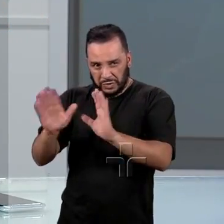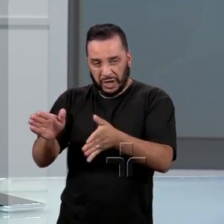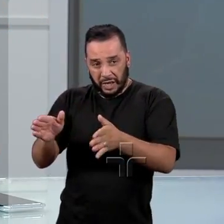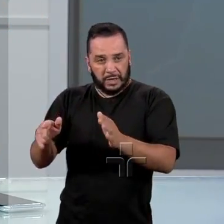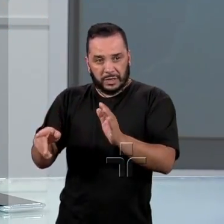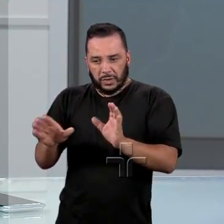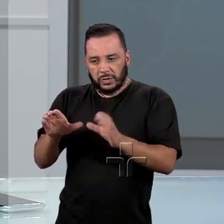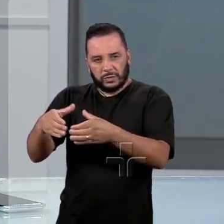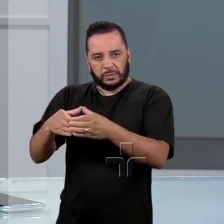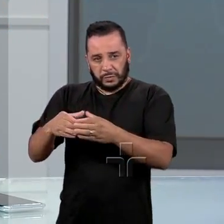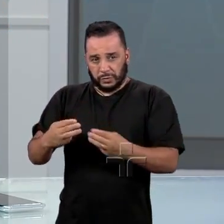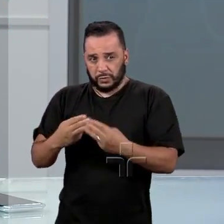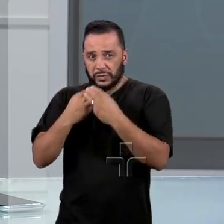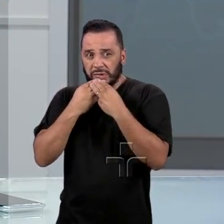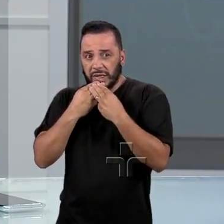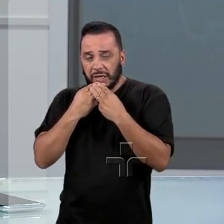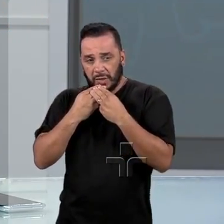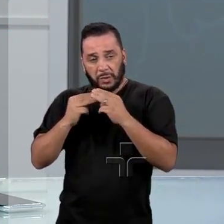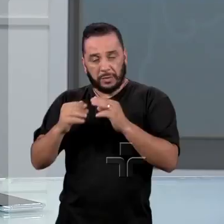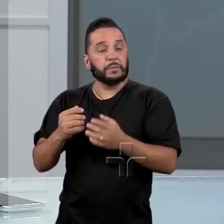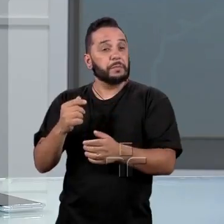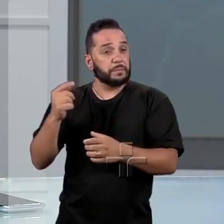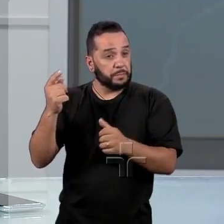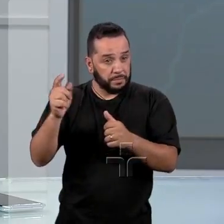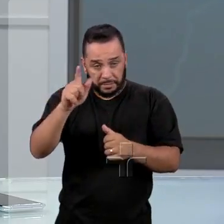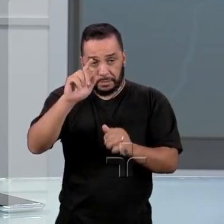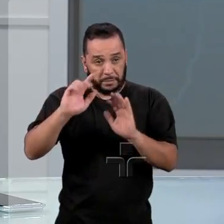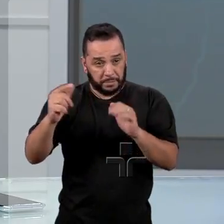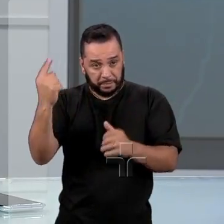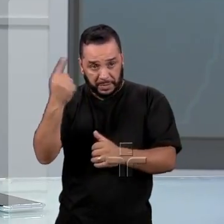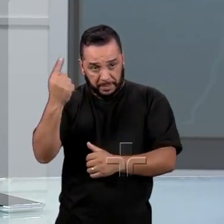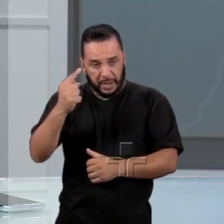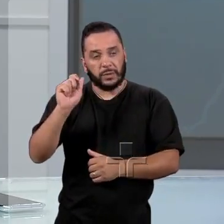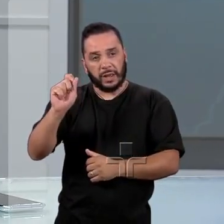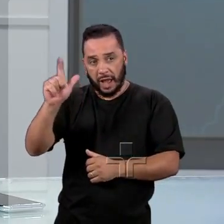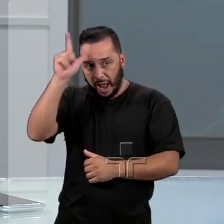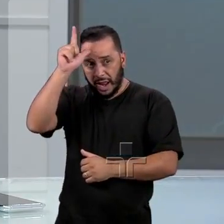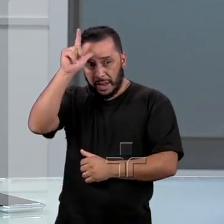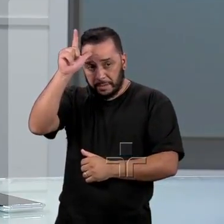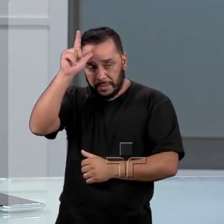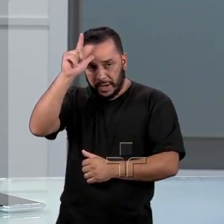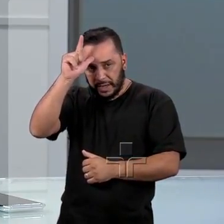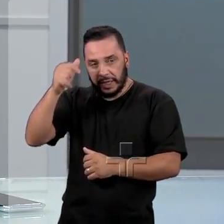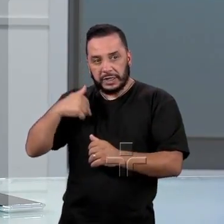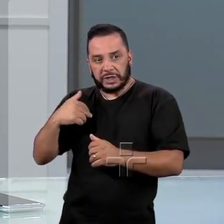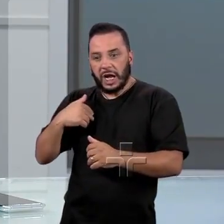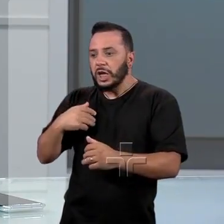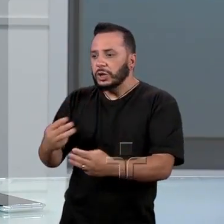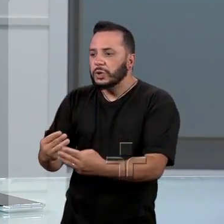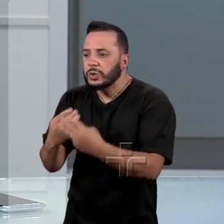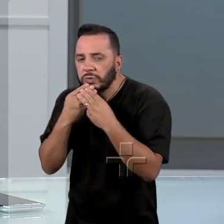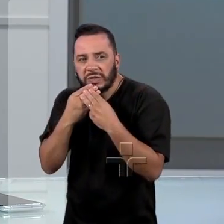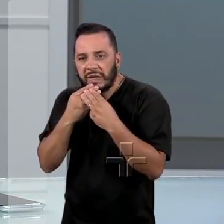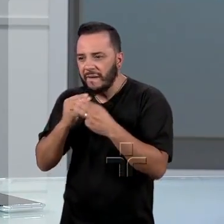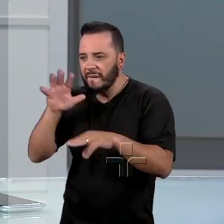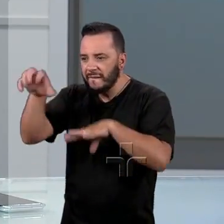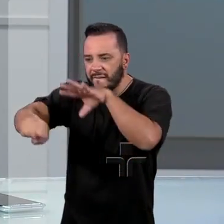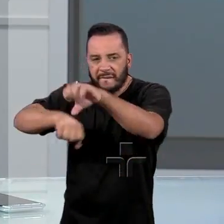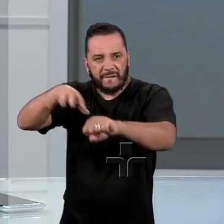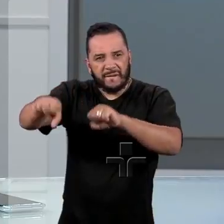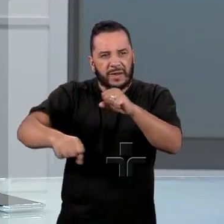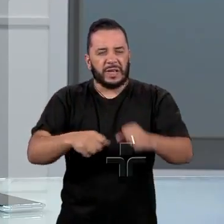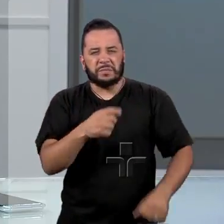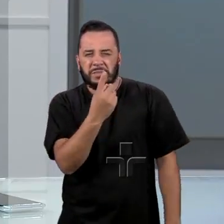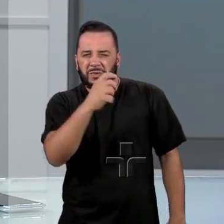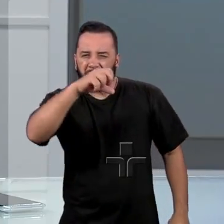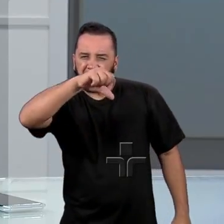eram 500 mil pessoas dentro da Alemanha, uma porcentagem pequena da população, colocá-los como, imediatamente após a ascensão do nazismo, em